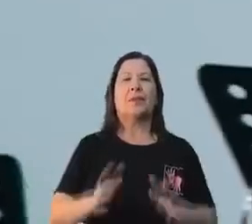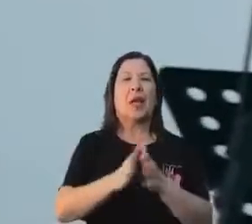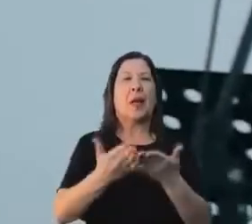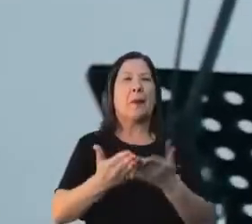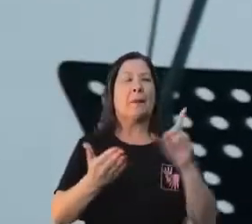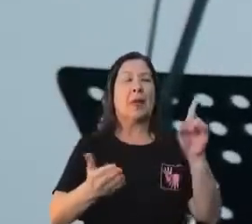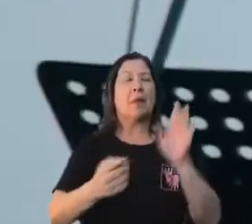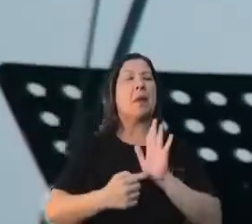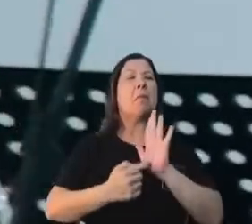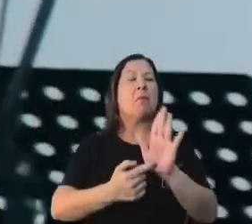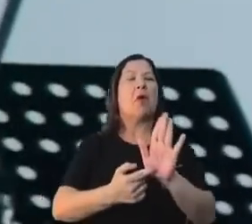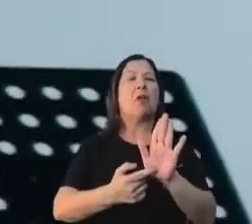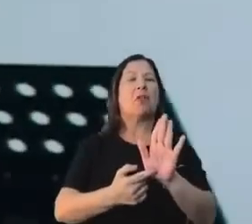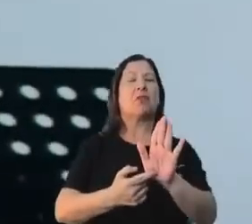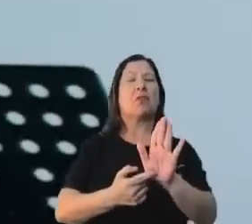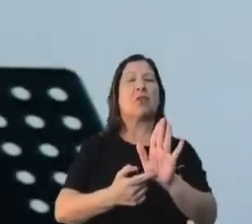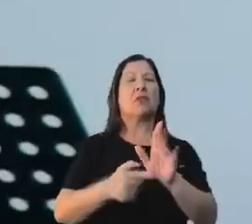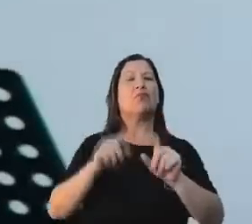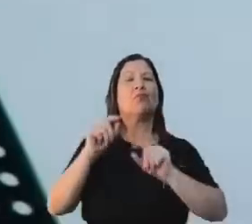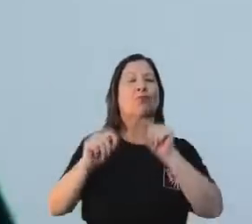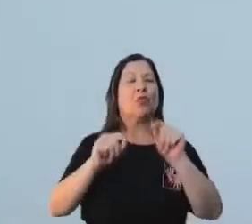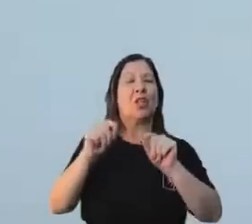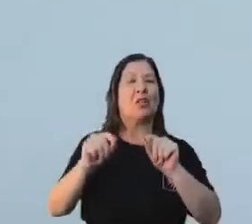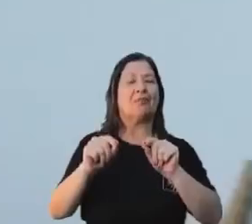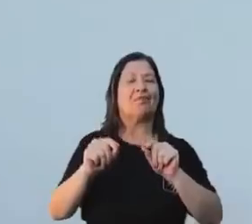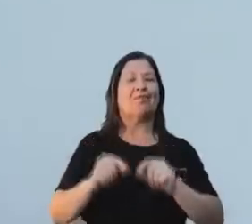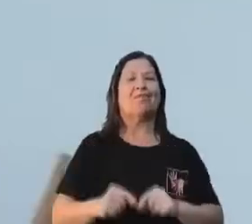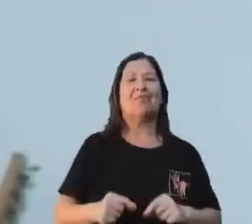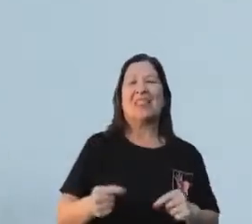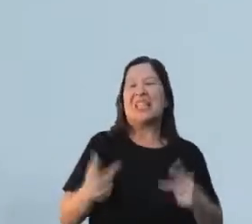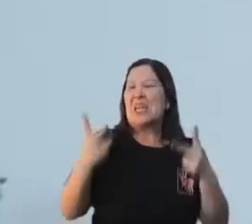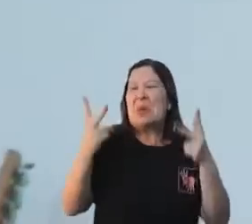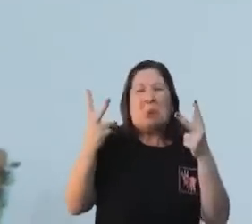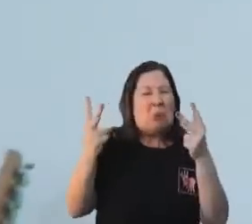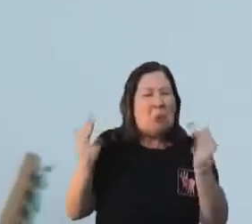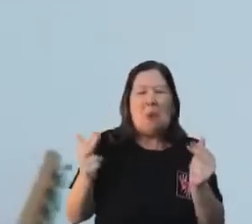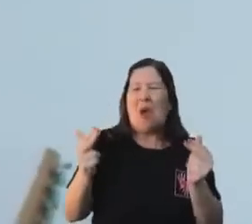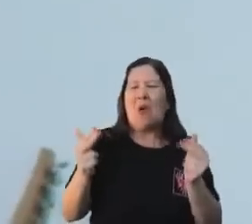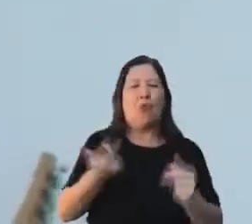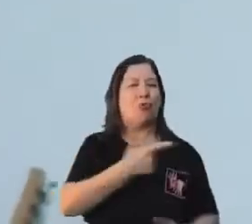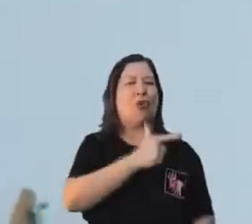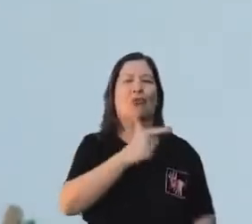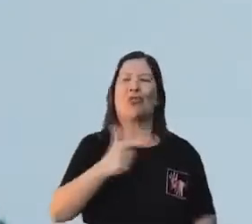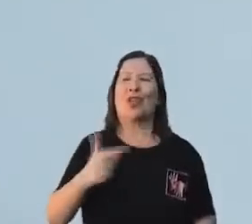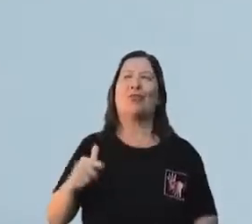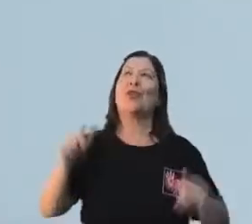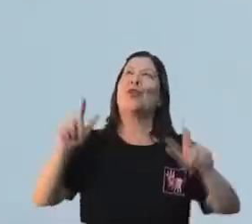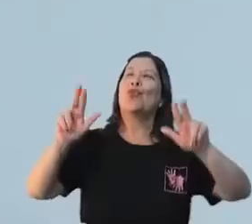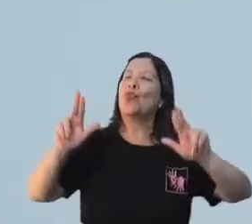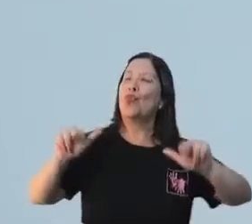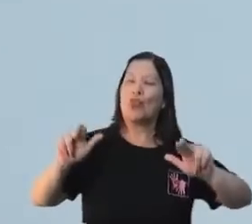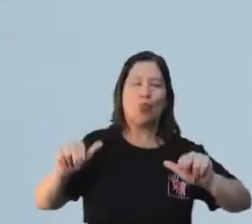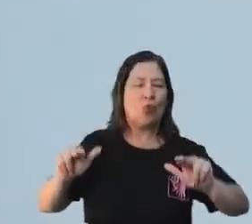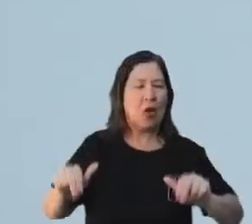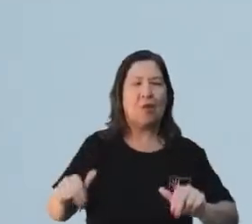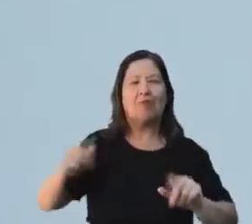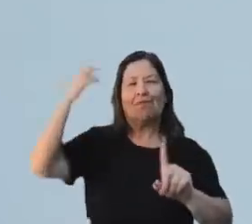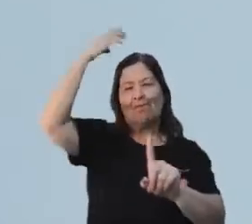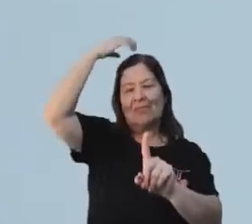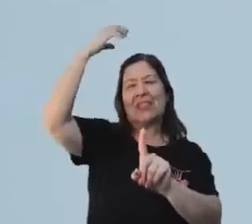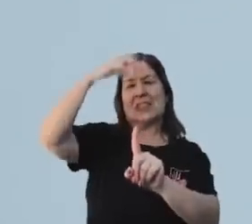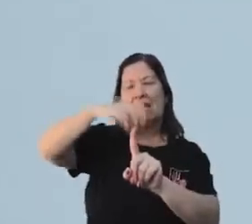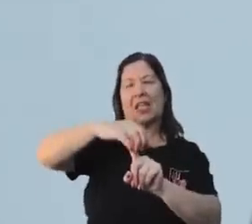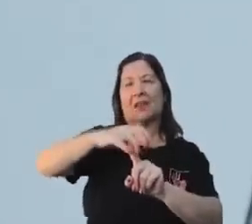ninguém houve igual a ele, nem depois dele, ninguém foi semelhante a ele. Esse rei era o rei de Judá em